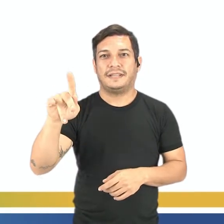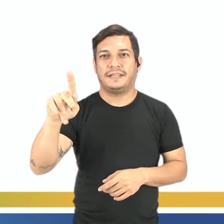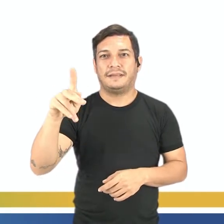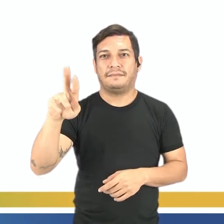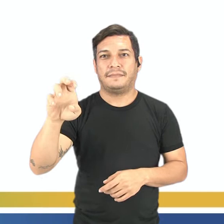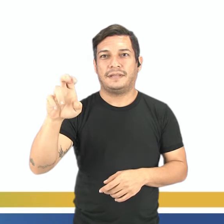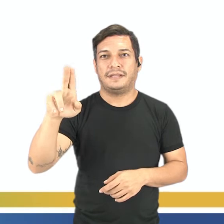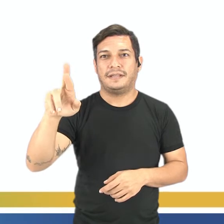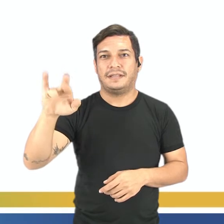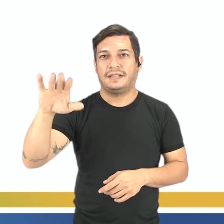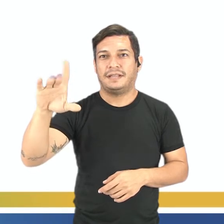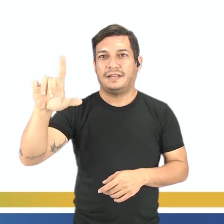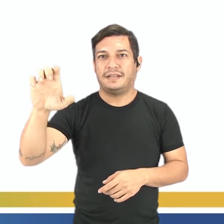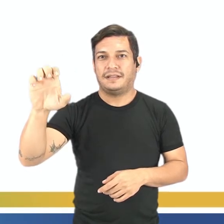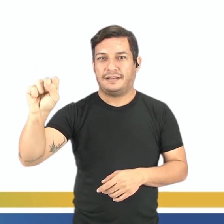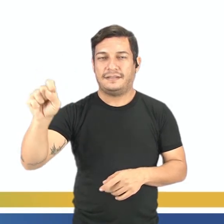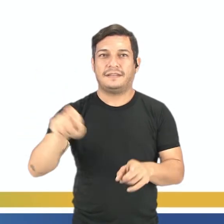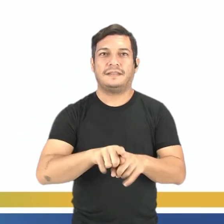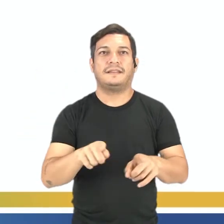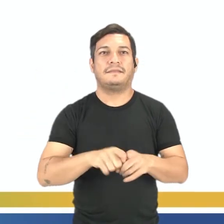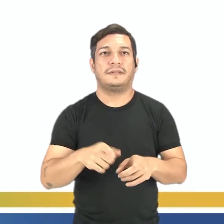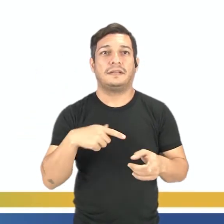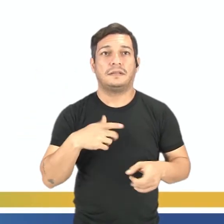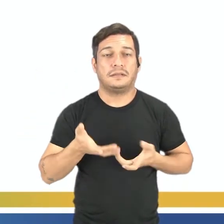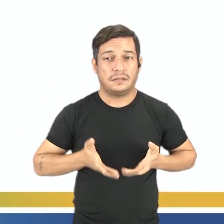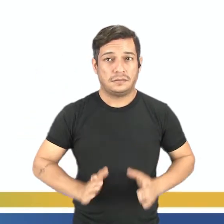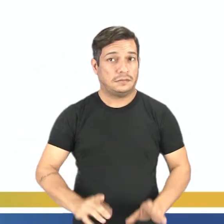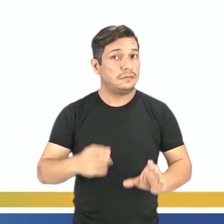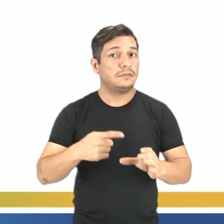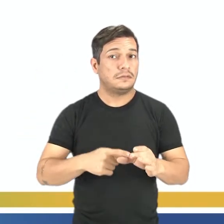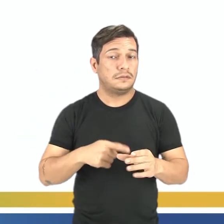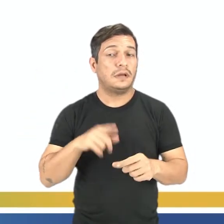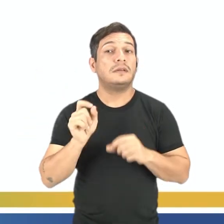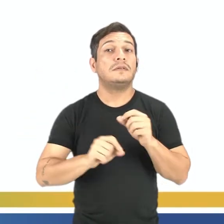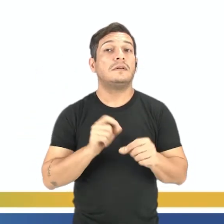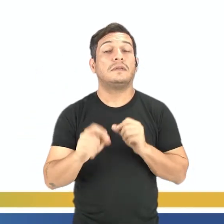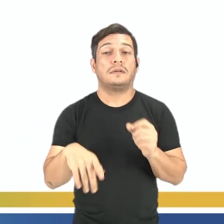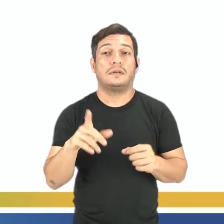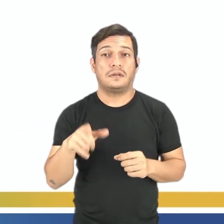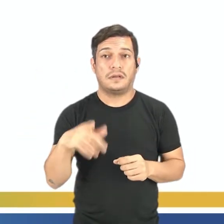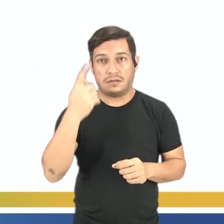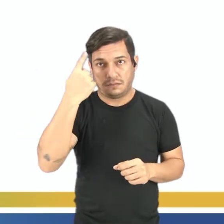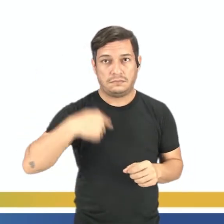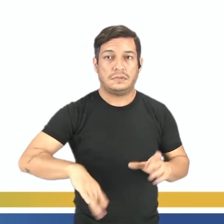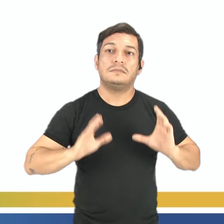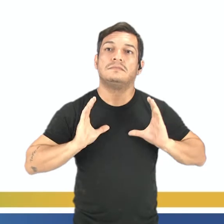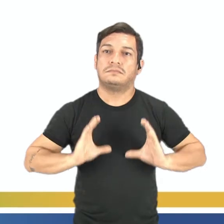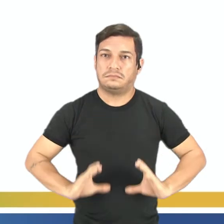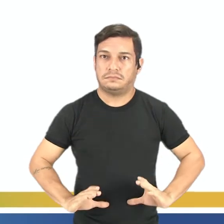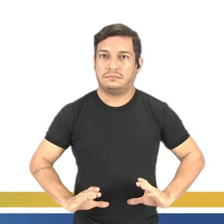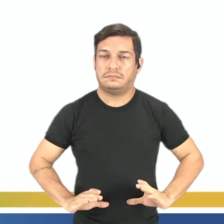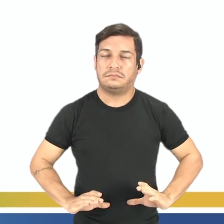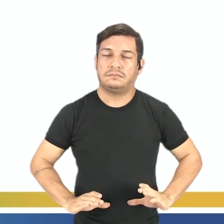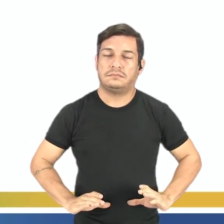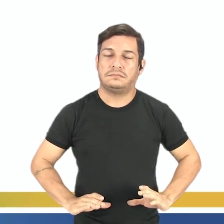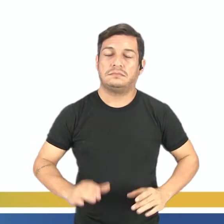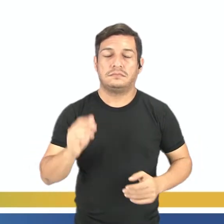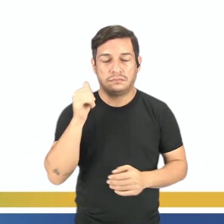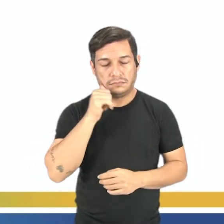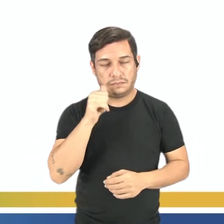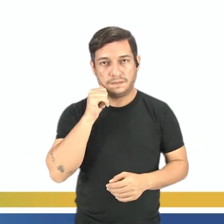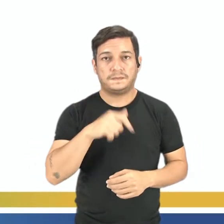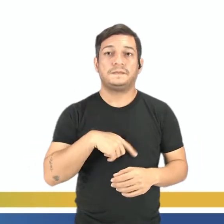Então, nascidos na cidade eram considerados cidadãos. As mulheres, os escravos estrangeiros